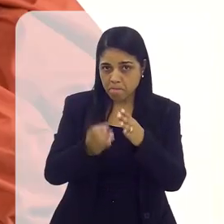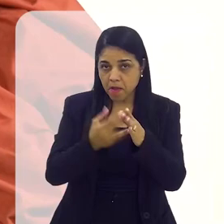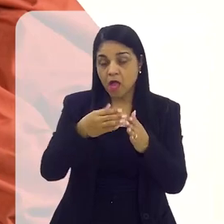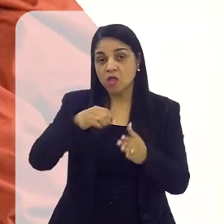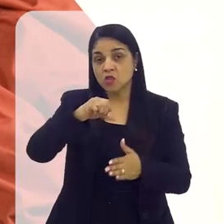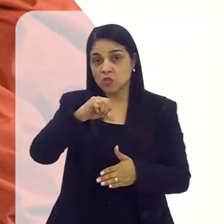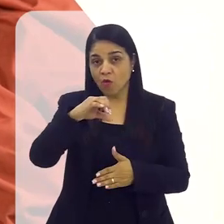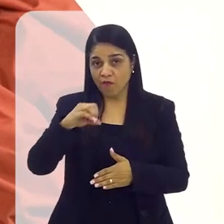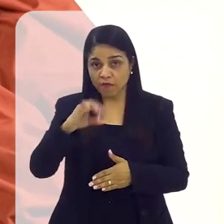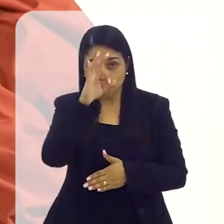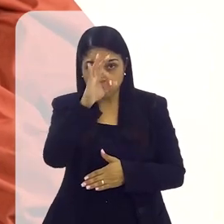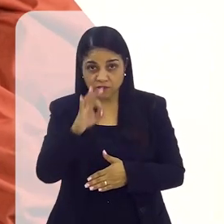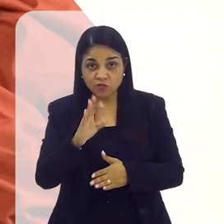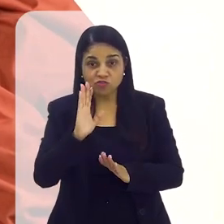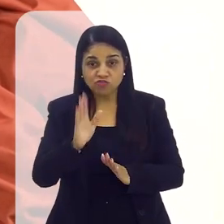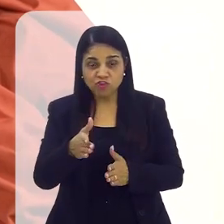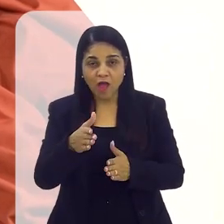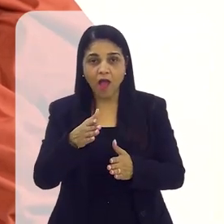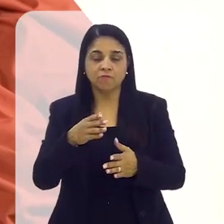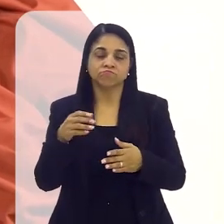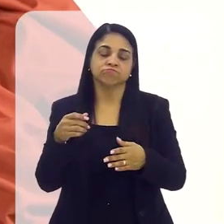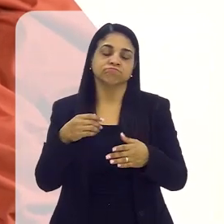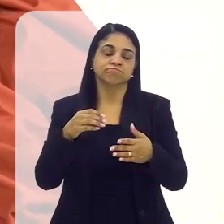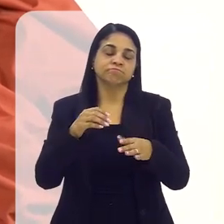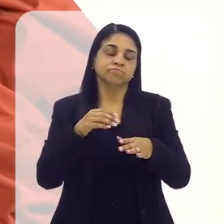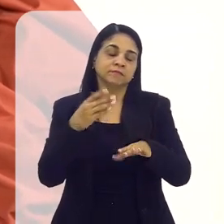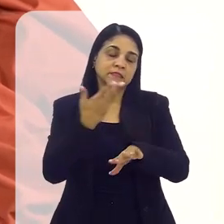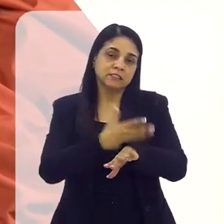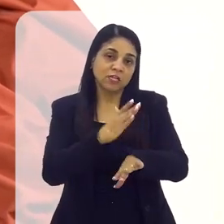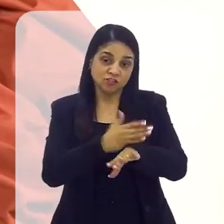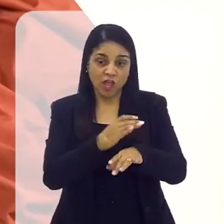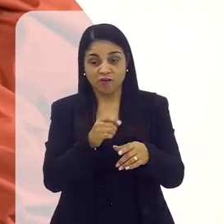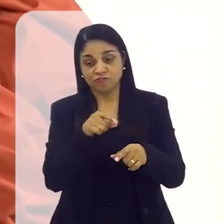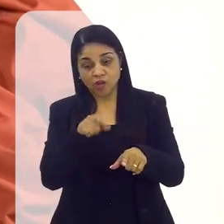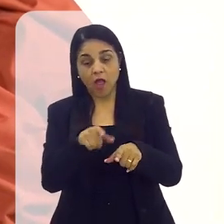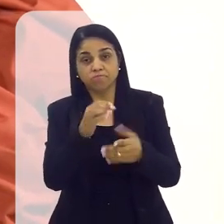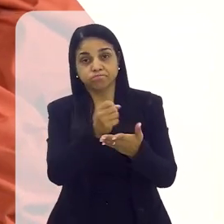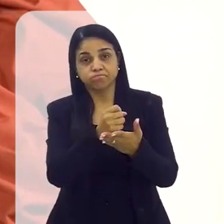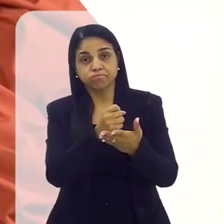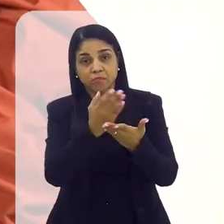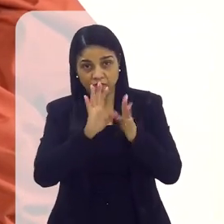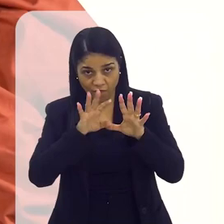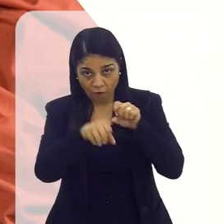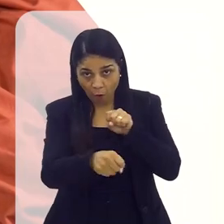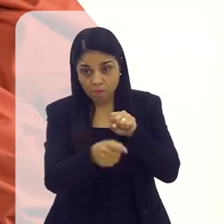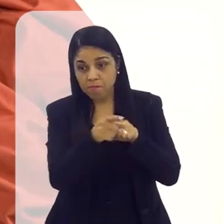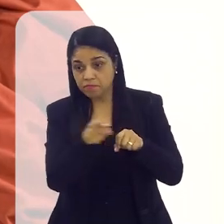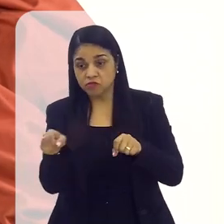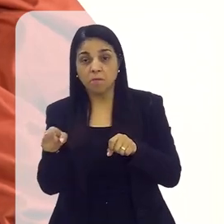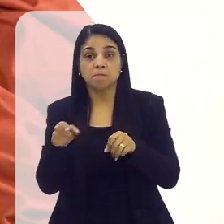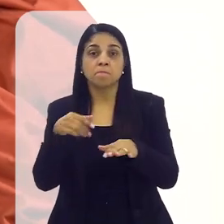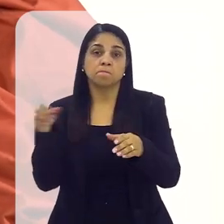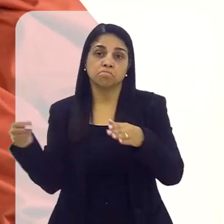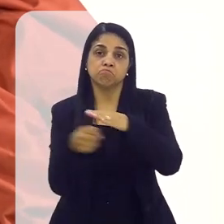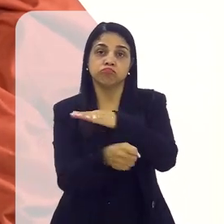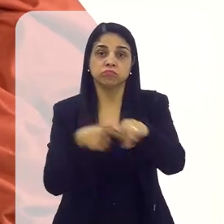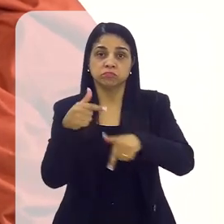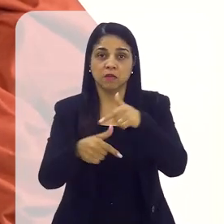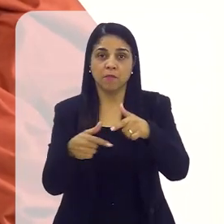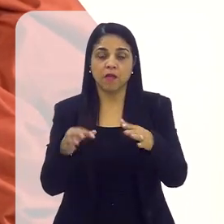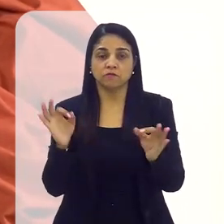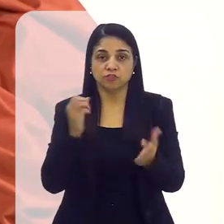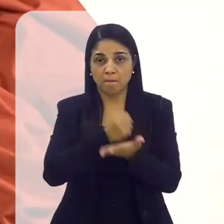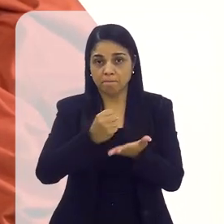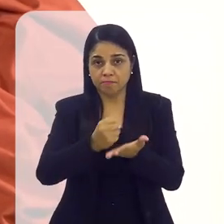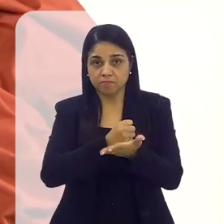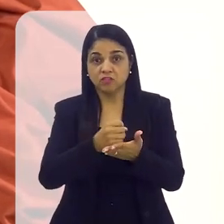agora, 90% deles, a pessoa já sai empregada. O DJ, por exemplo... Eu falei com a pessoa que ia dar o curso